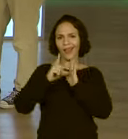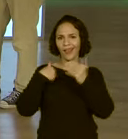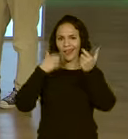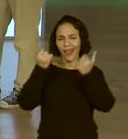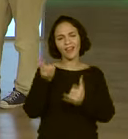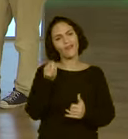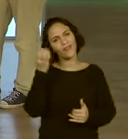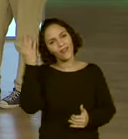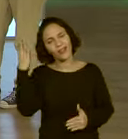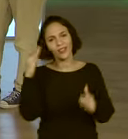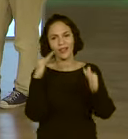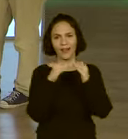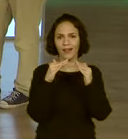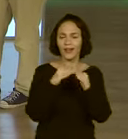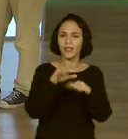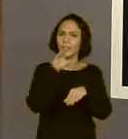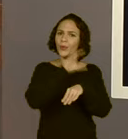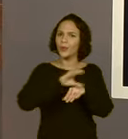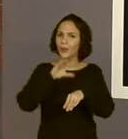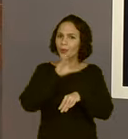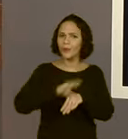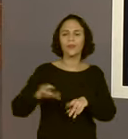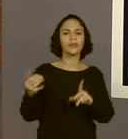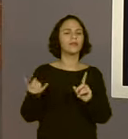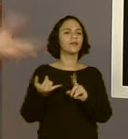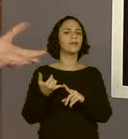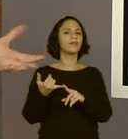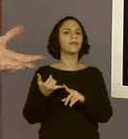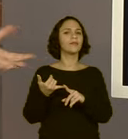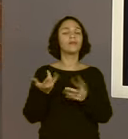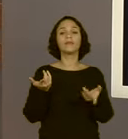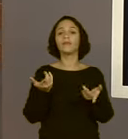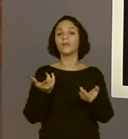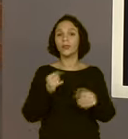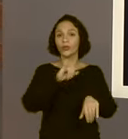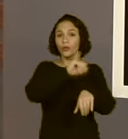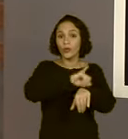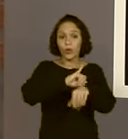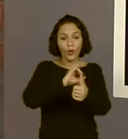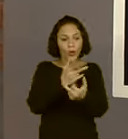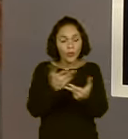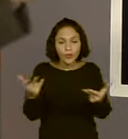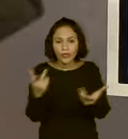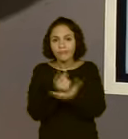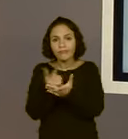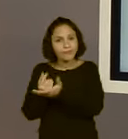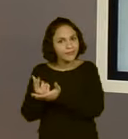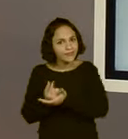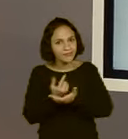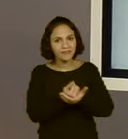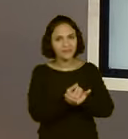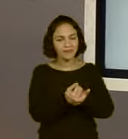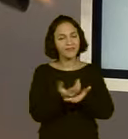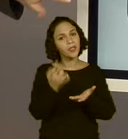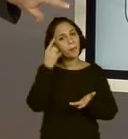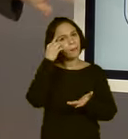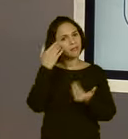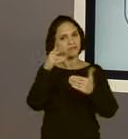viagem, nós falamos de curso, nós falamos de objetos de consumo, enfim. Pensa aí no seu